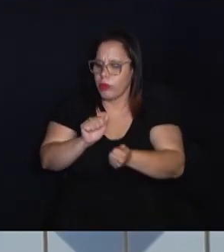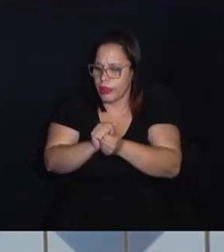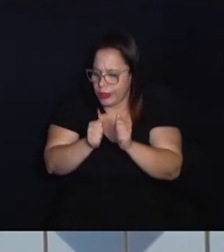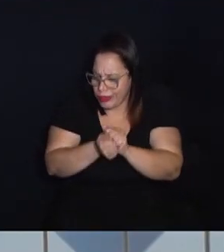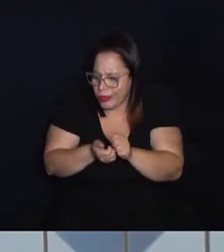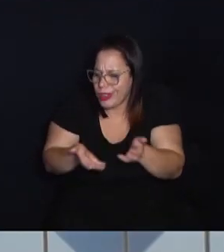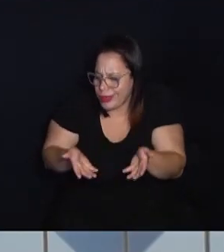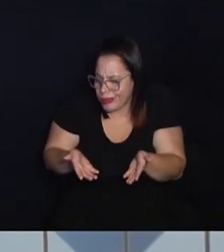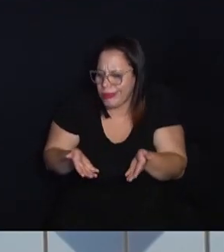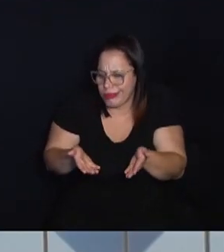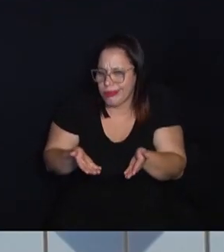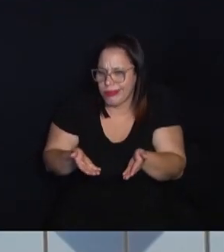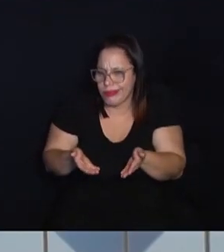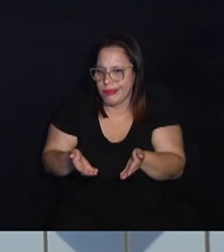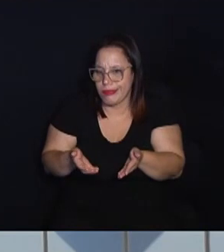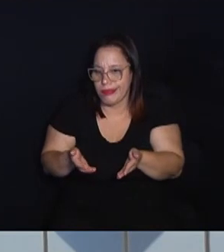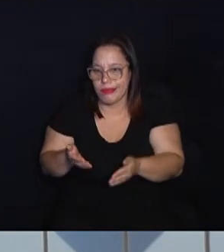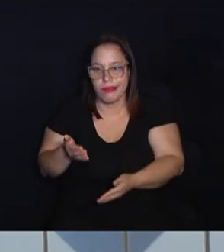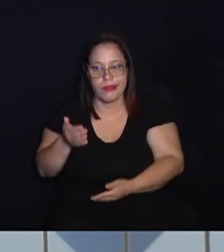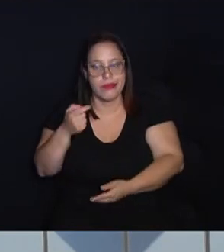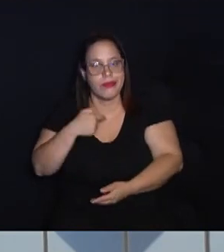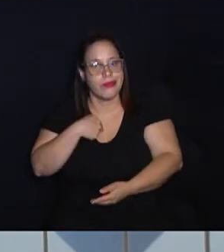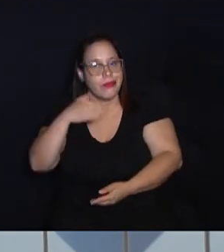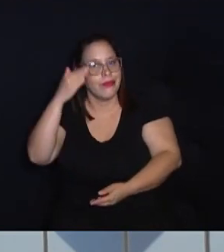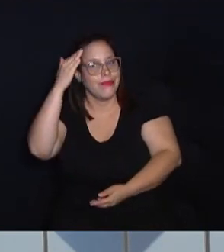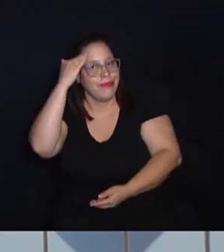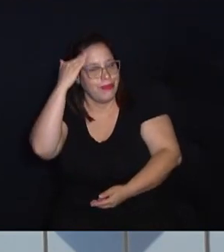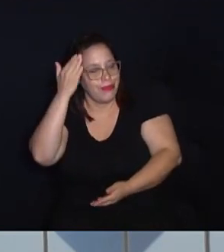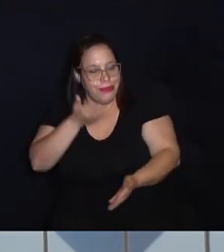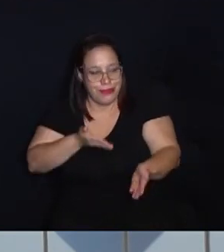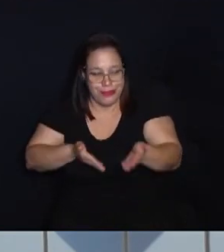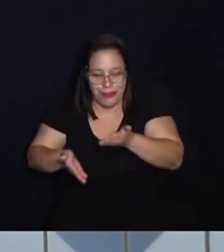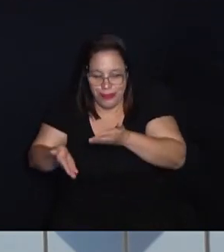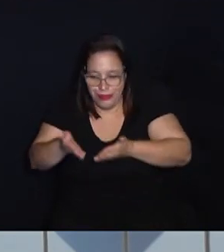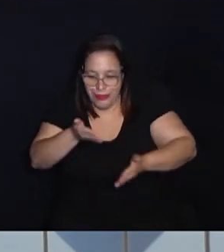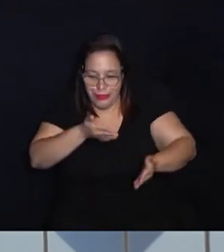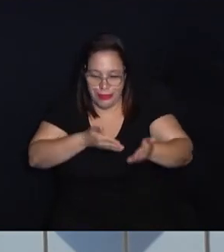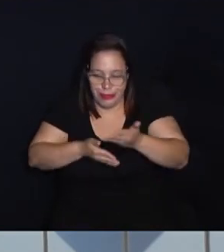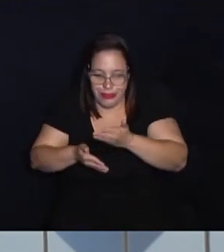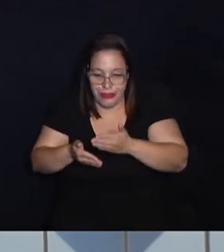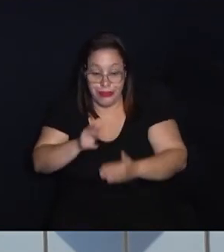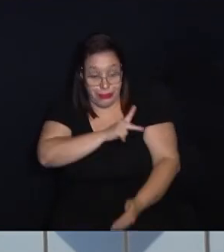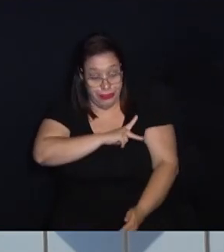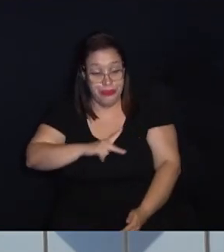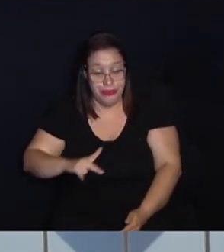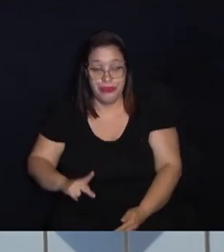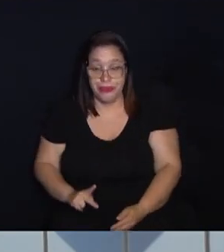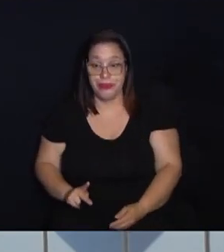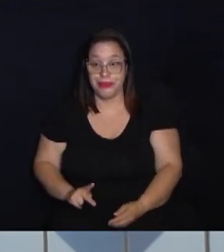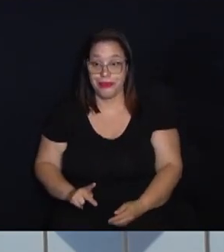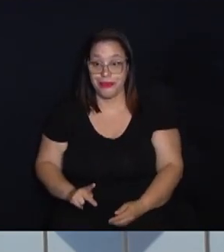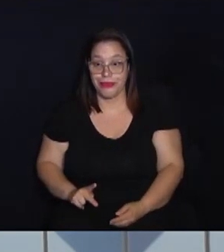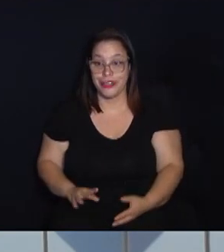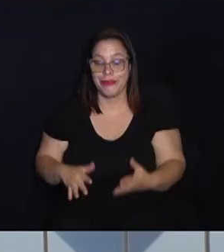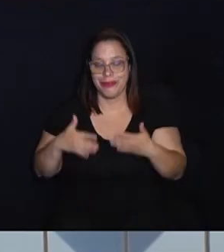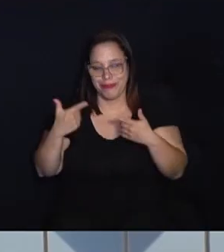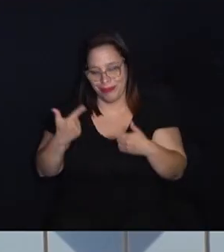isso. Eu tenho alegria de ter conduzido esse processo como presidente. Eu acho que o fato de ter sido